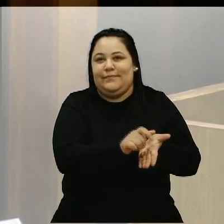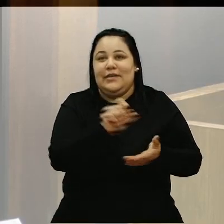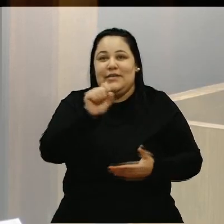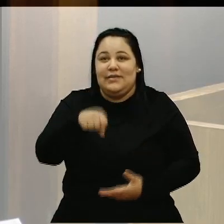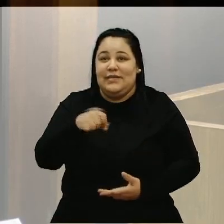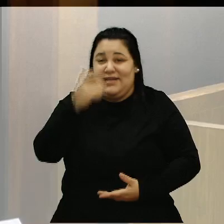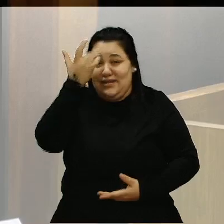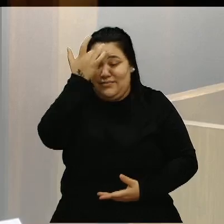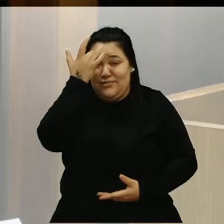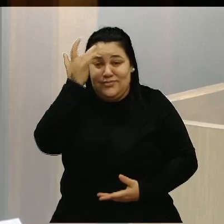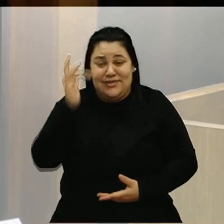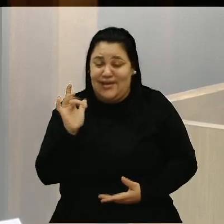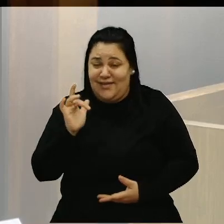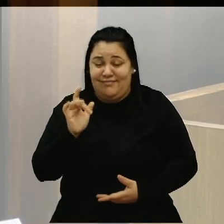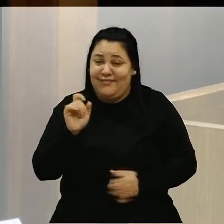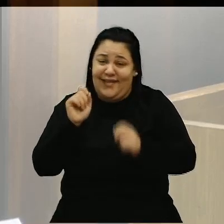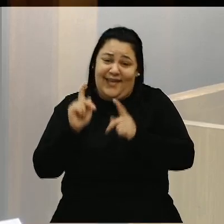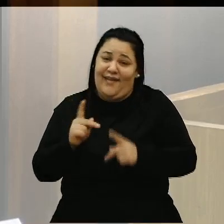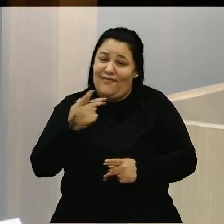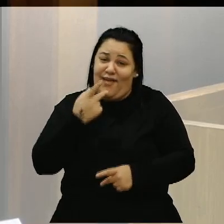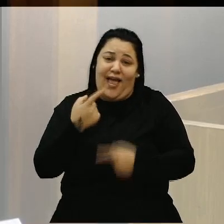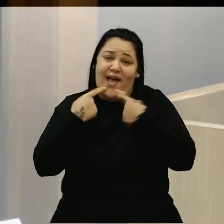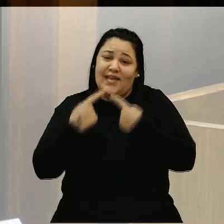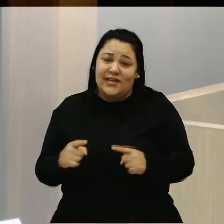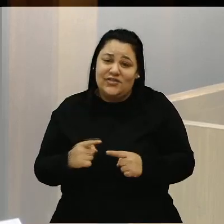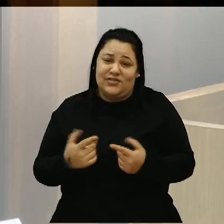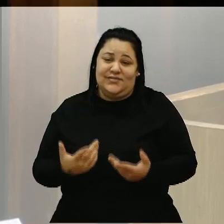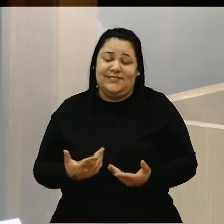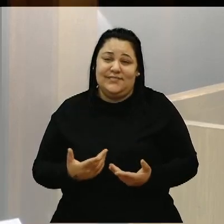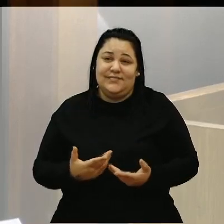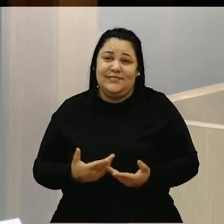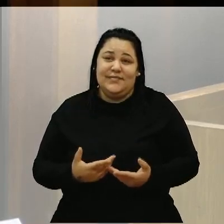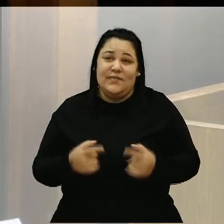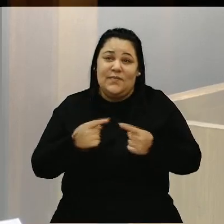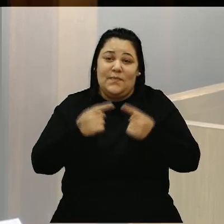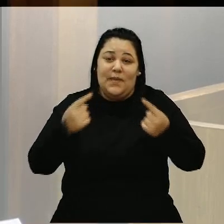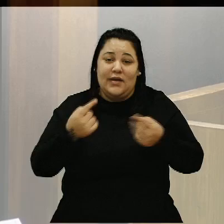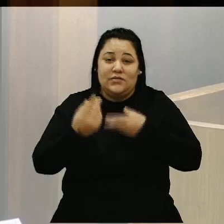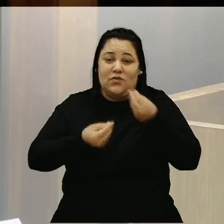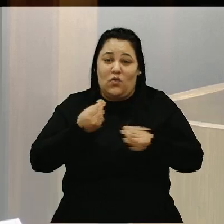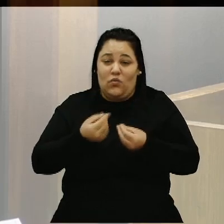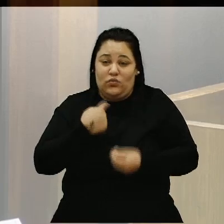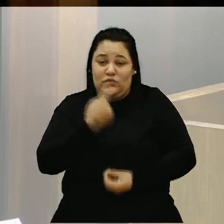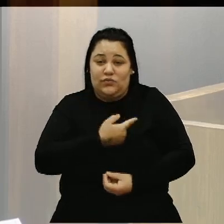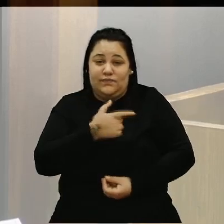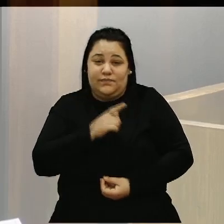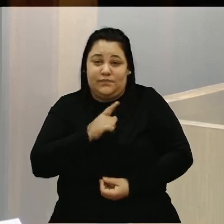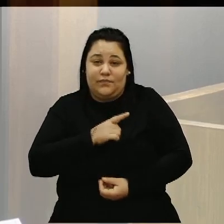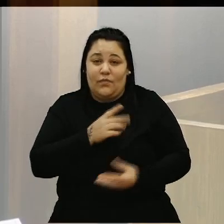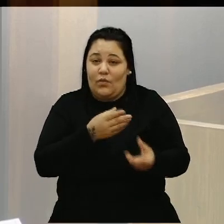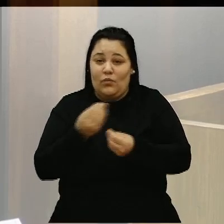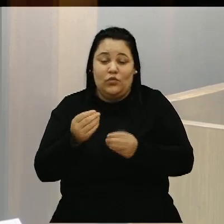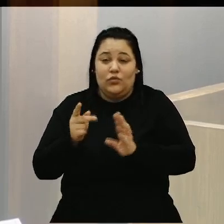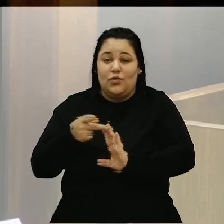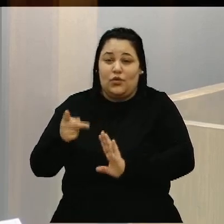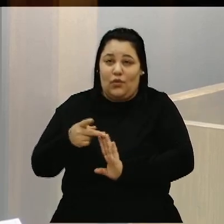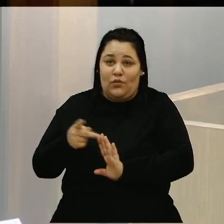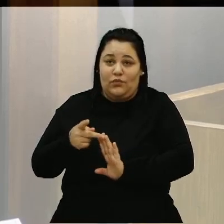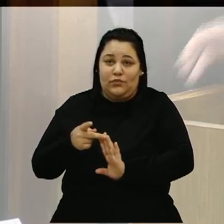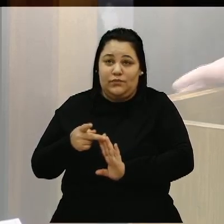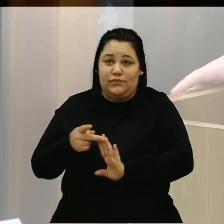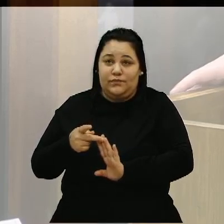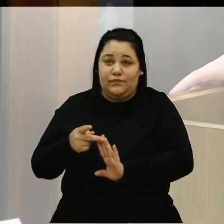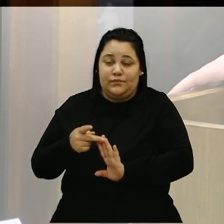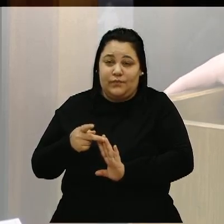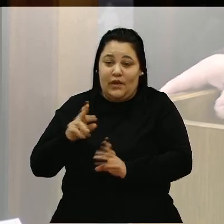sei nem a quem direcionar a crítica. Mas como a gente tem bastante protocolo dessa questão